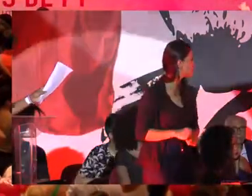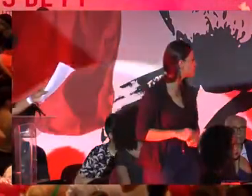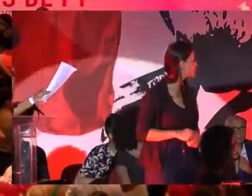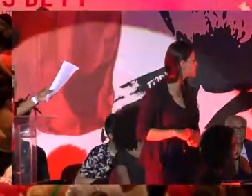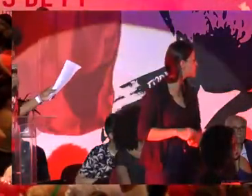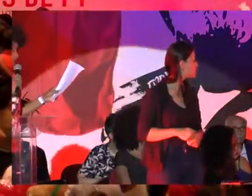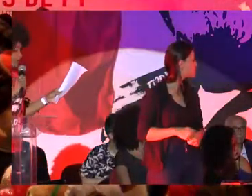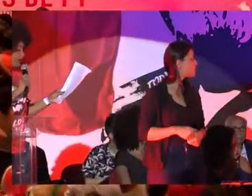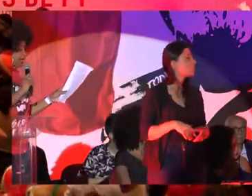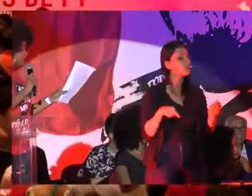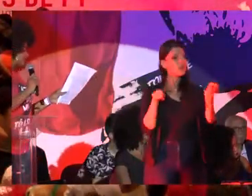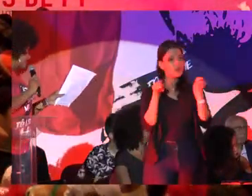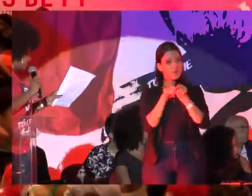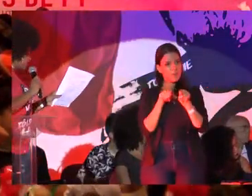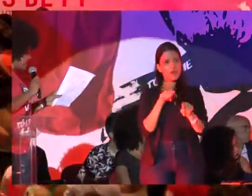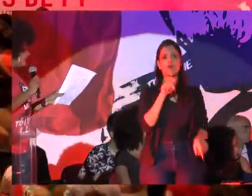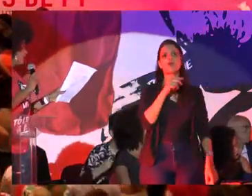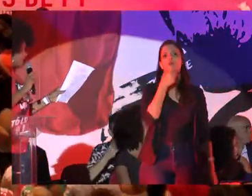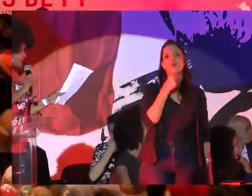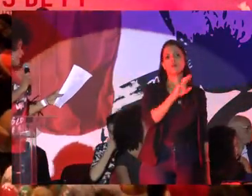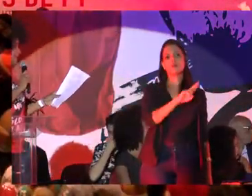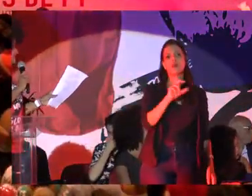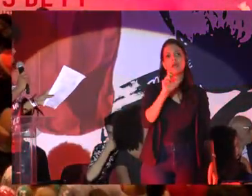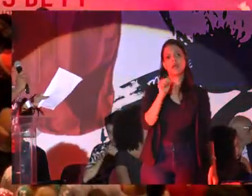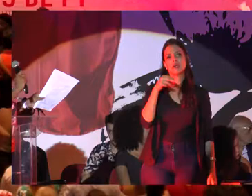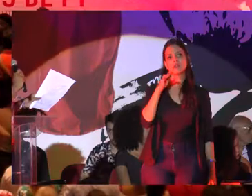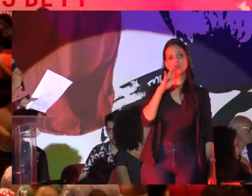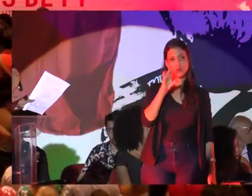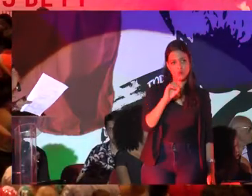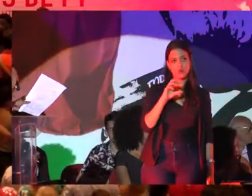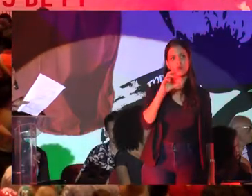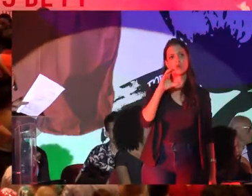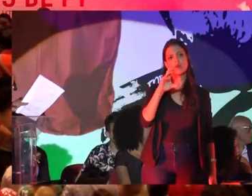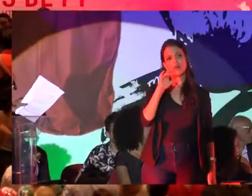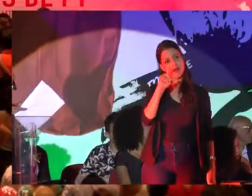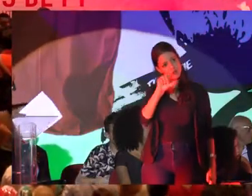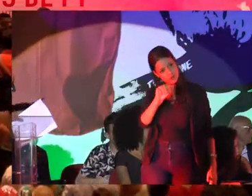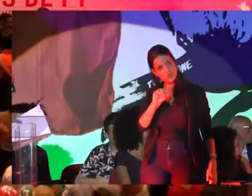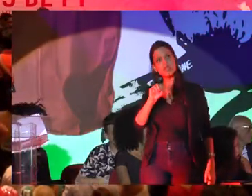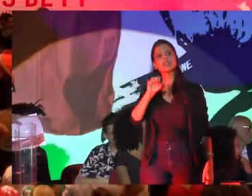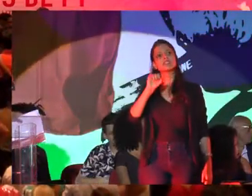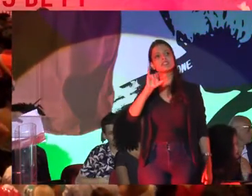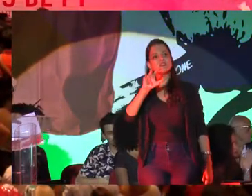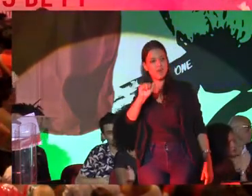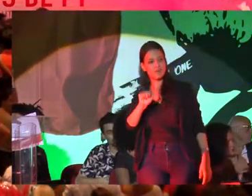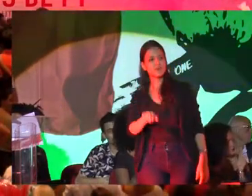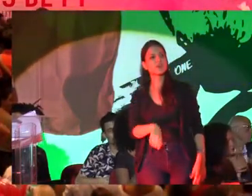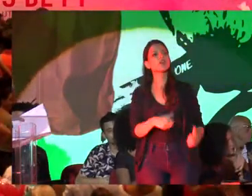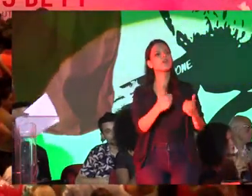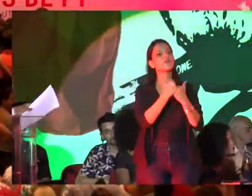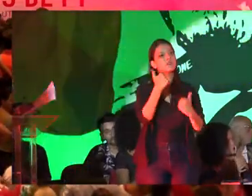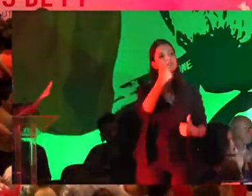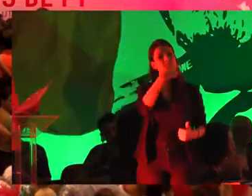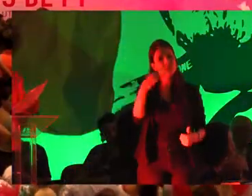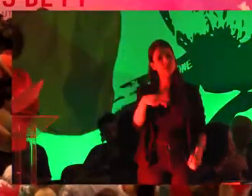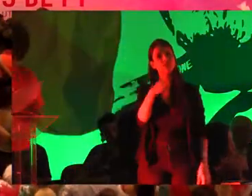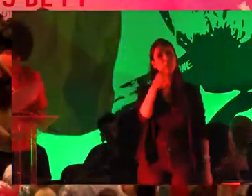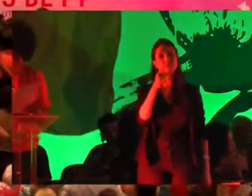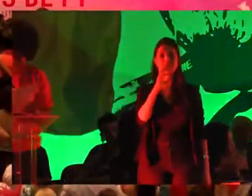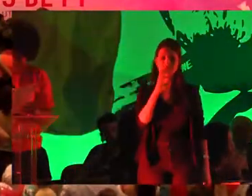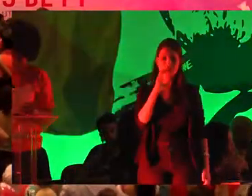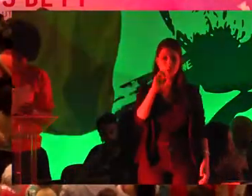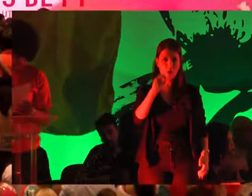Convidar o companheiro Antônio Carlos Silva, vice-presidente do Partido da Causa Operária, PCO.